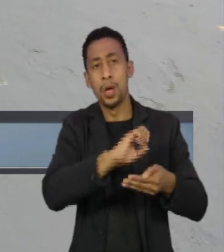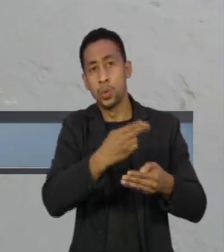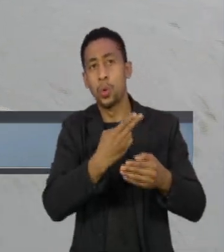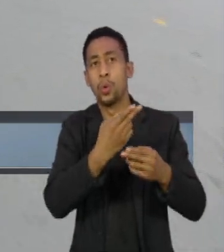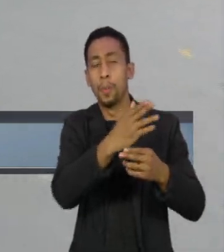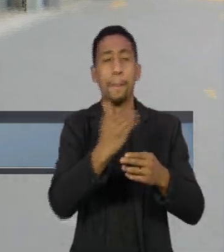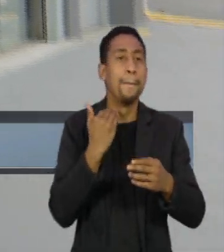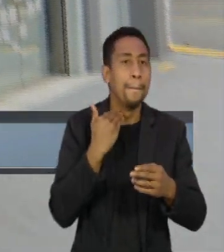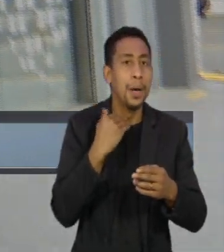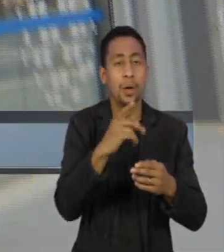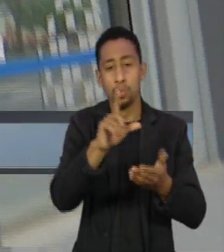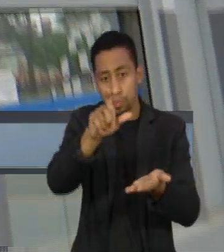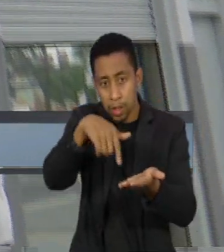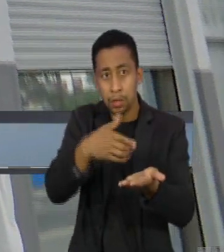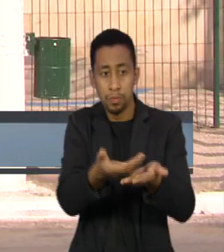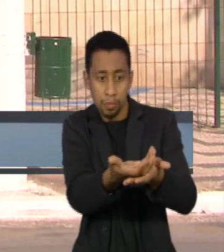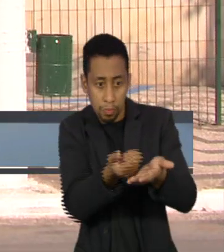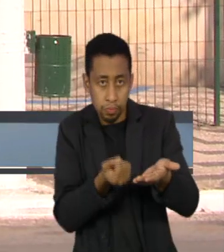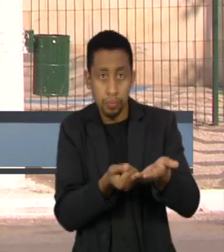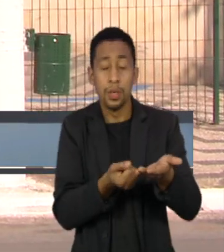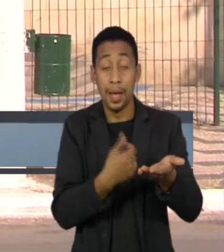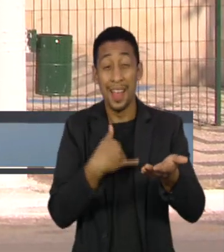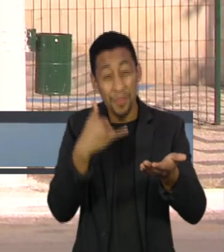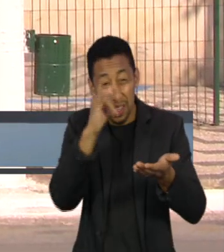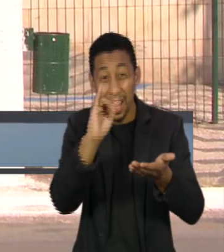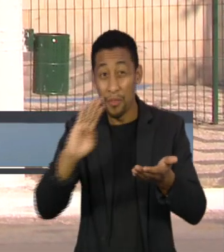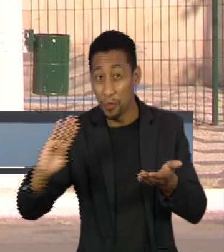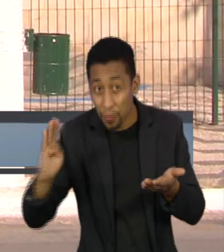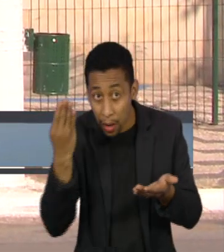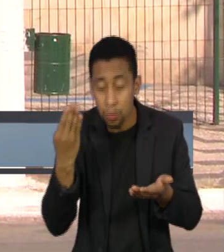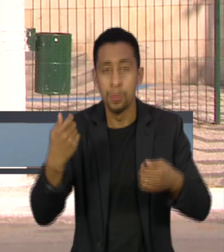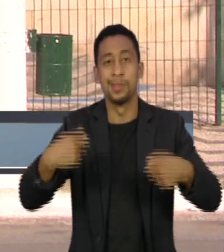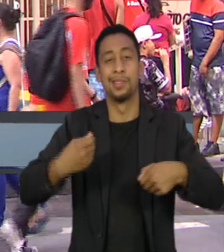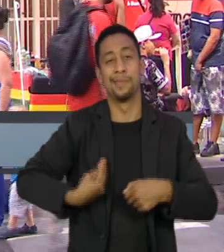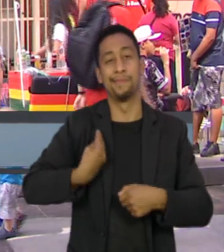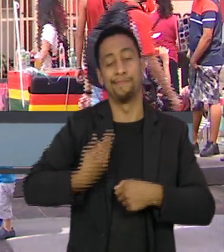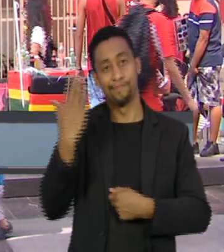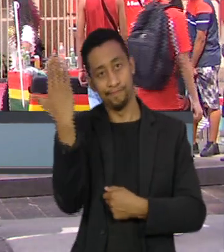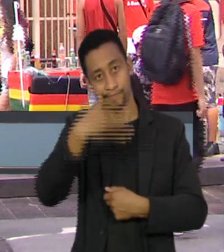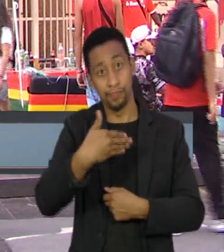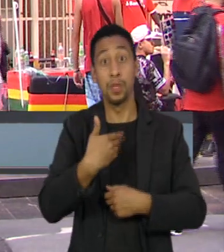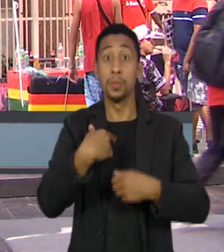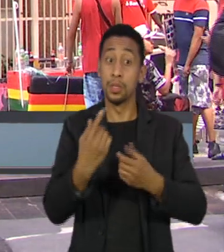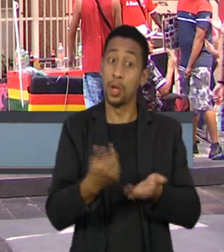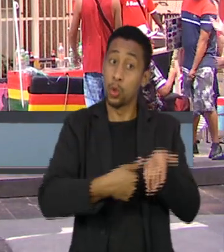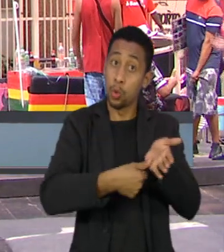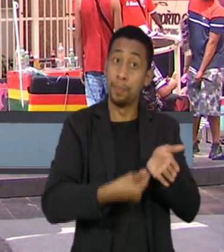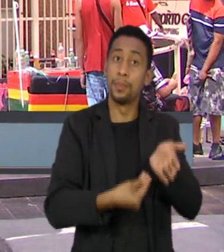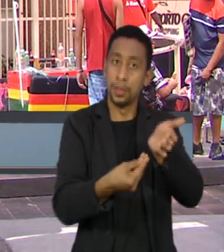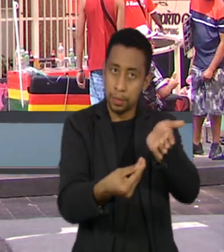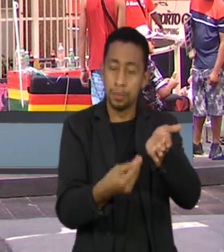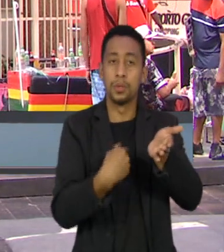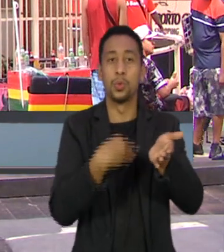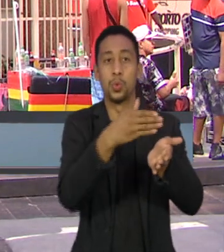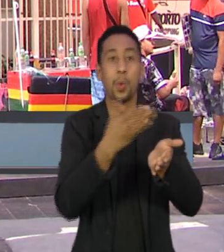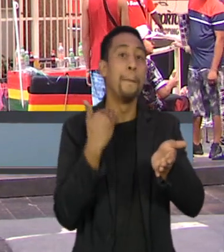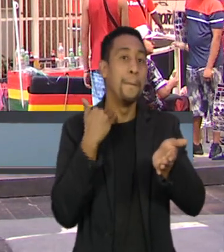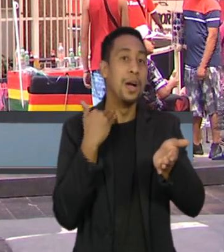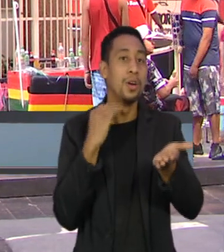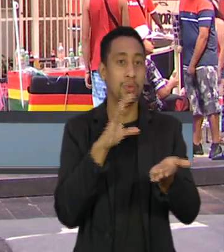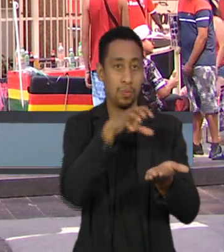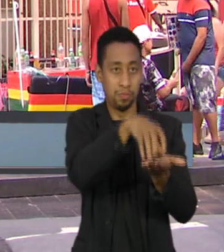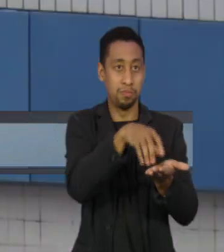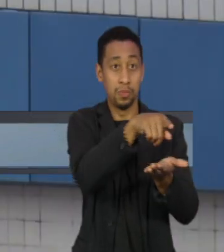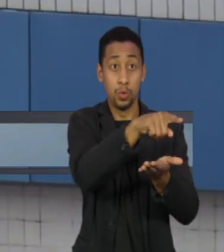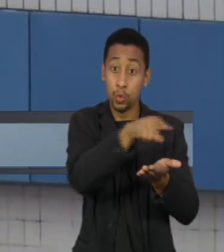e tem o objetivo de evitar fraudes. Para fazer a prova de vida, é preciso comparecer com documentos à agência bancária onde o